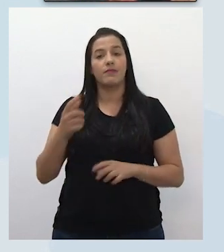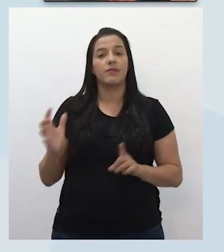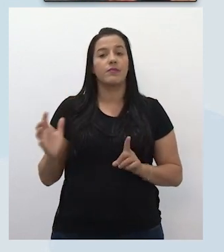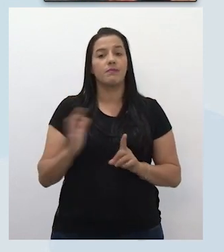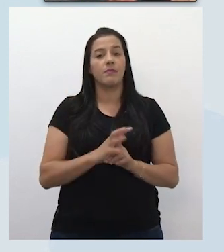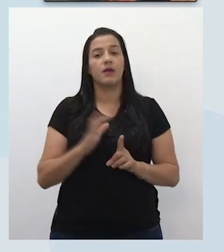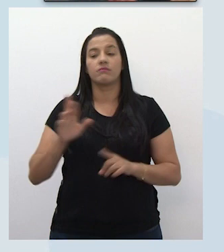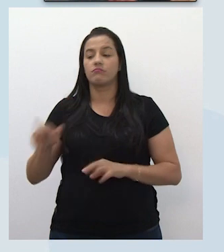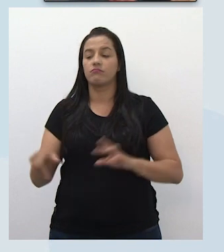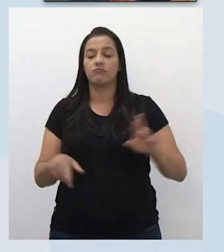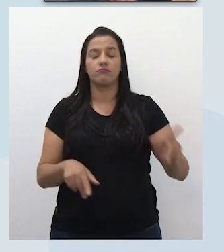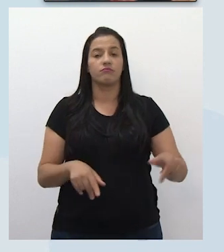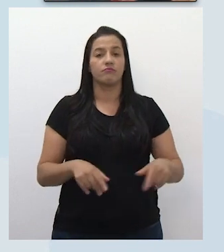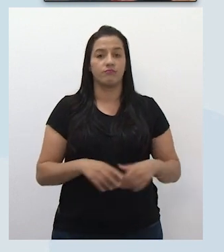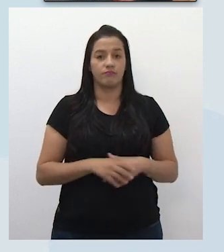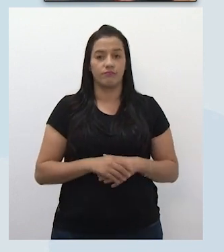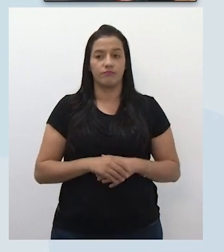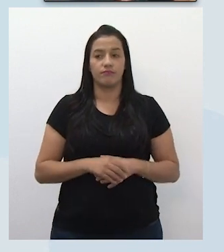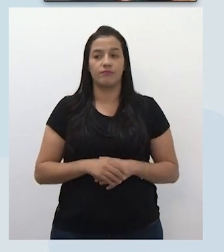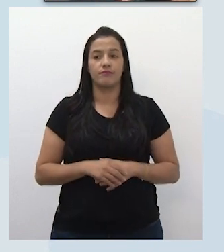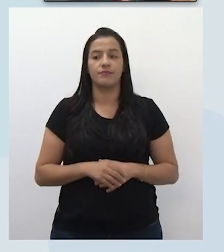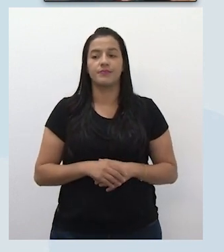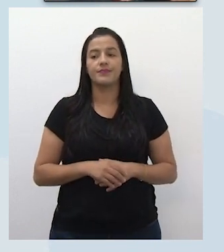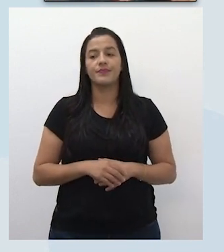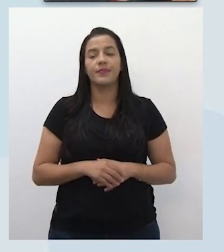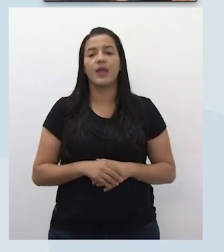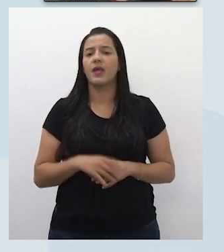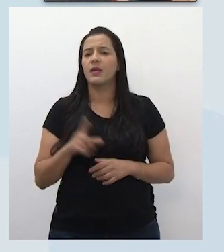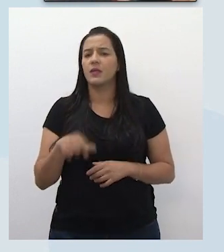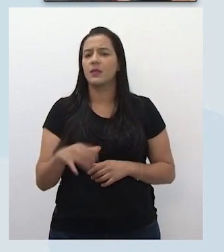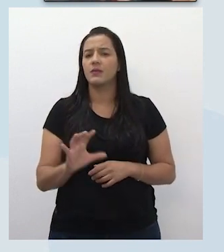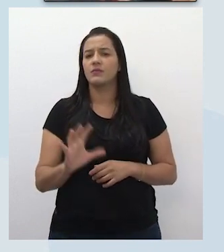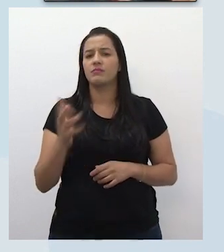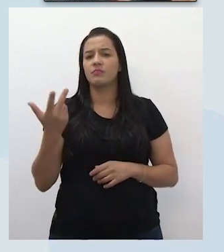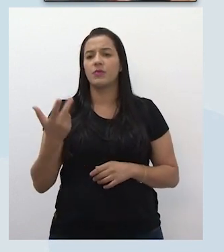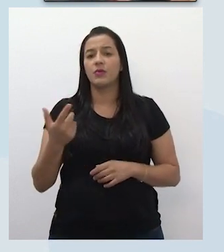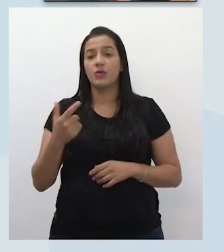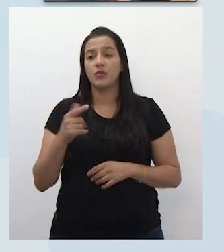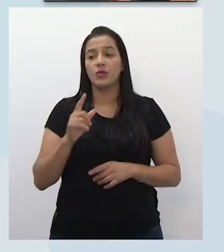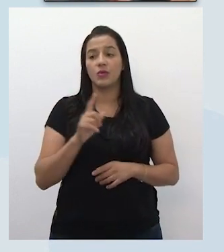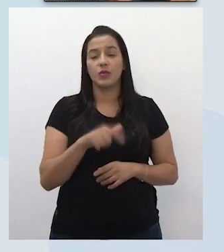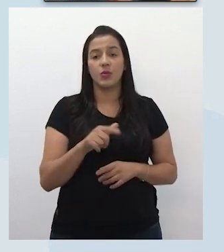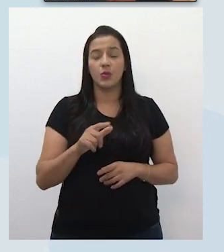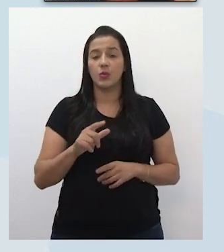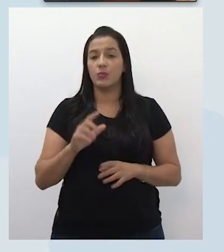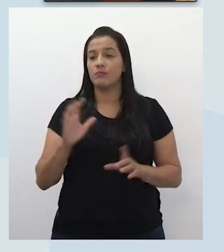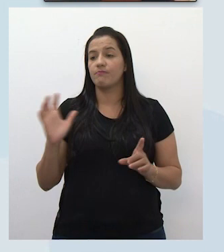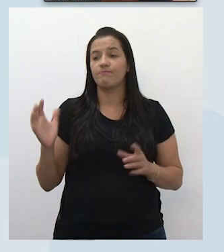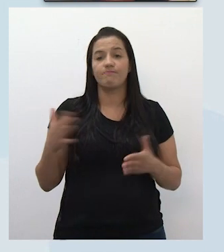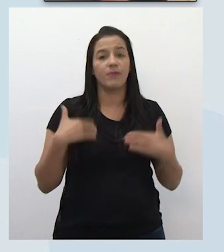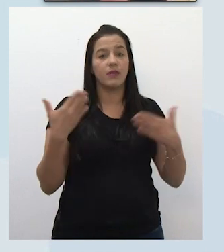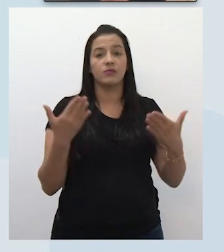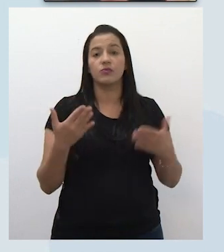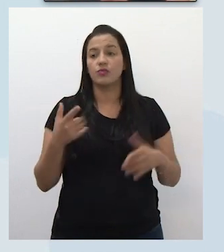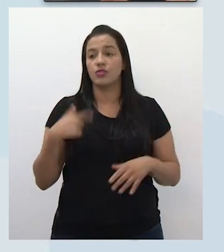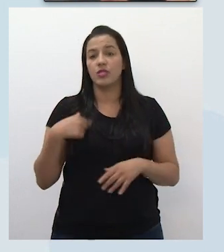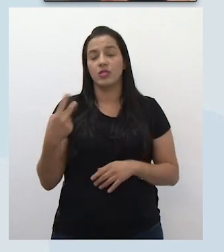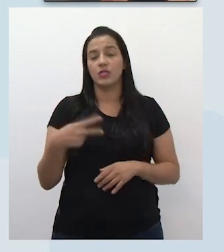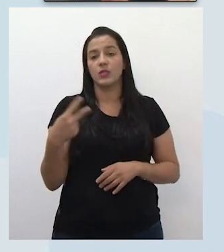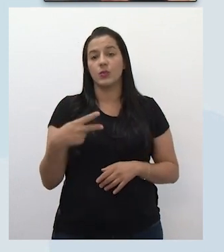diferenciação nesse comportamento. Bom, o que aconteceu? O impacto apareceu muito rapidinho, já na segunda